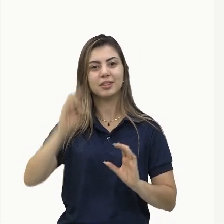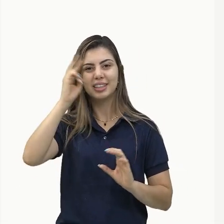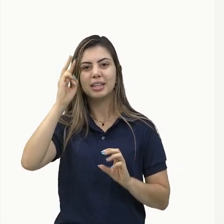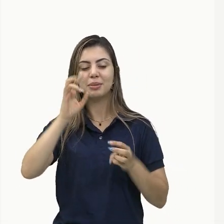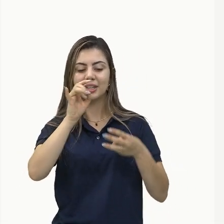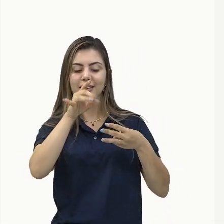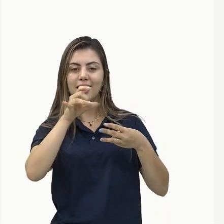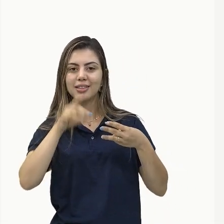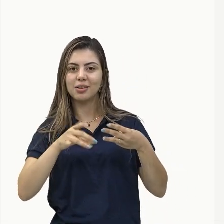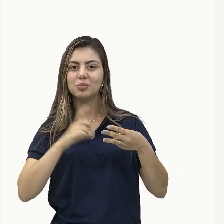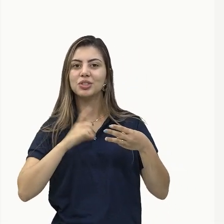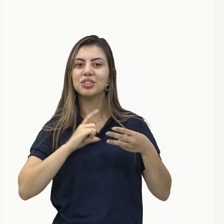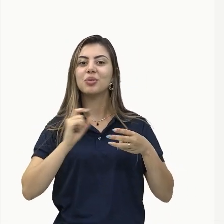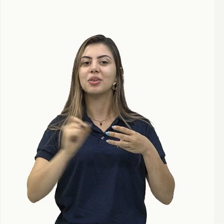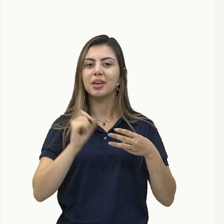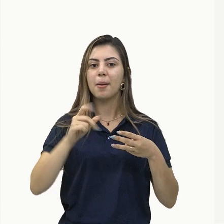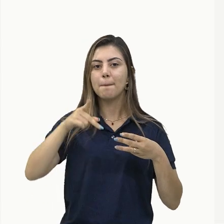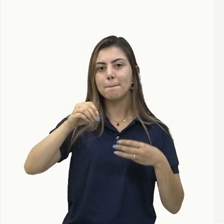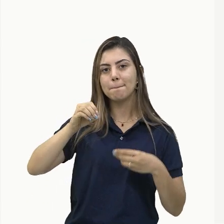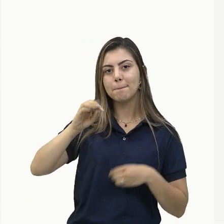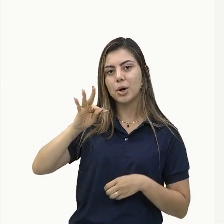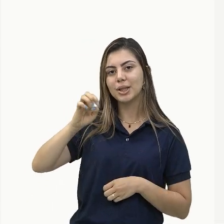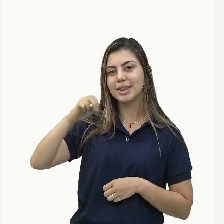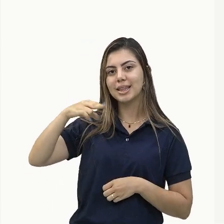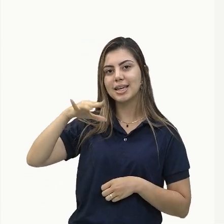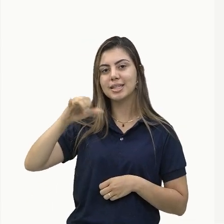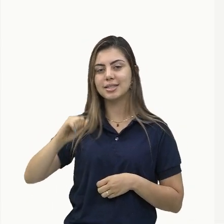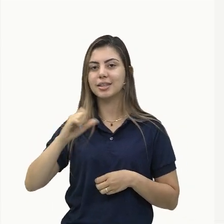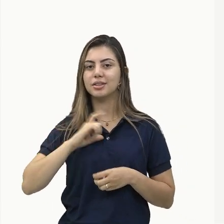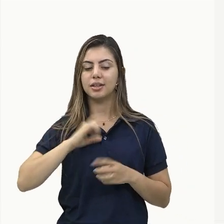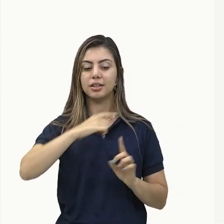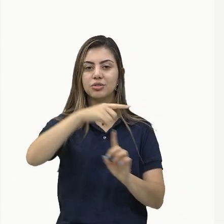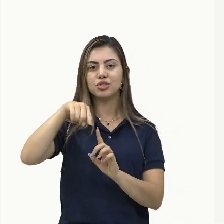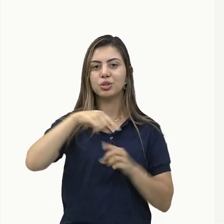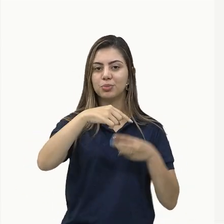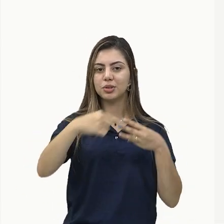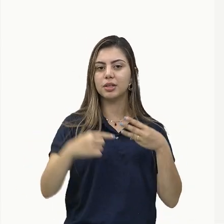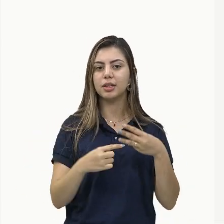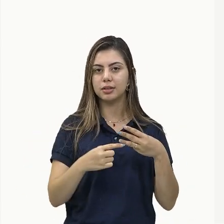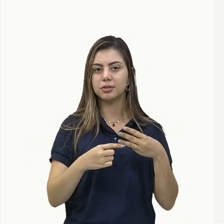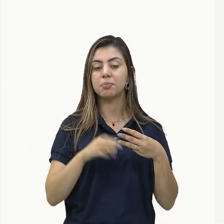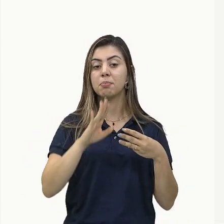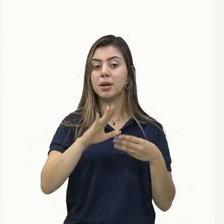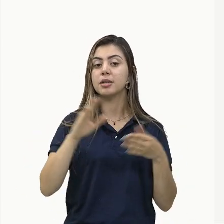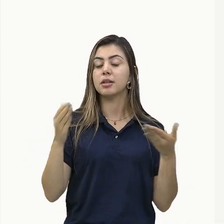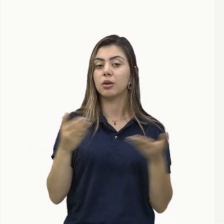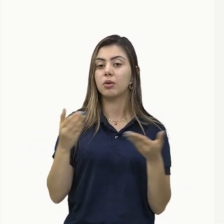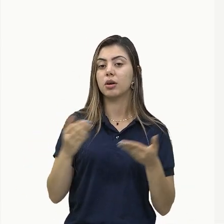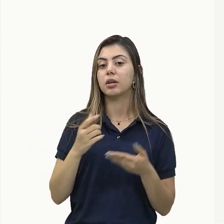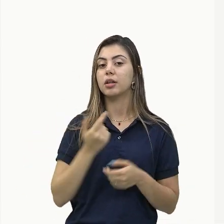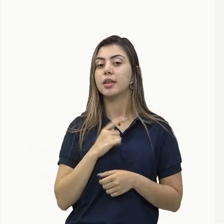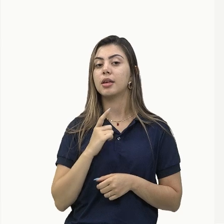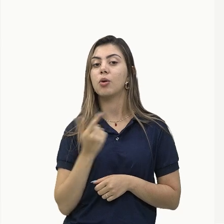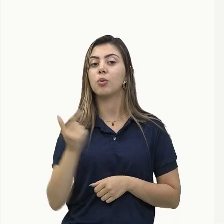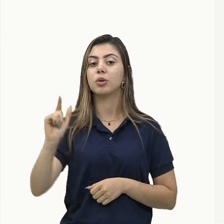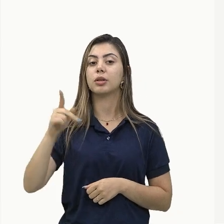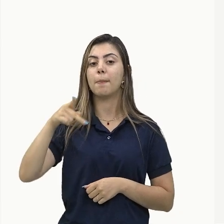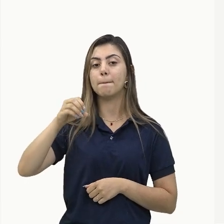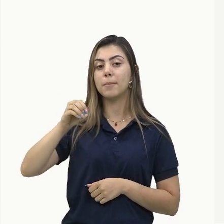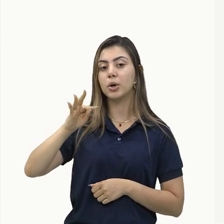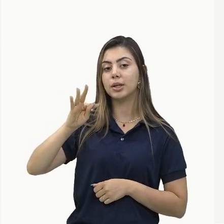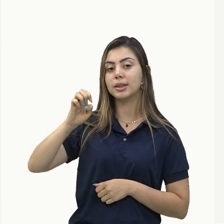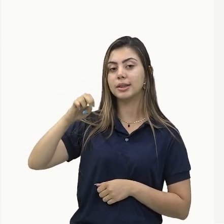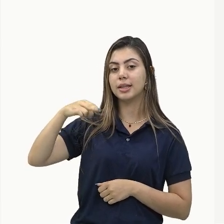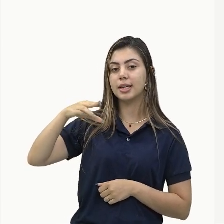dissipada, né, e potência útil? Então a potência total dissipada, veja, potência